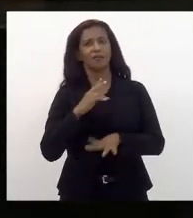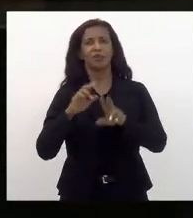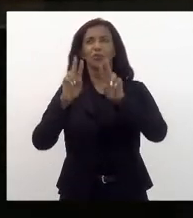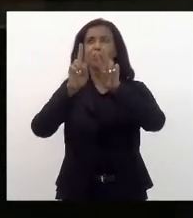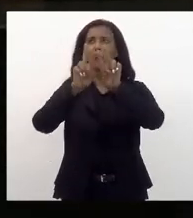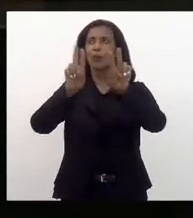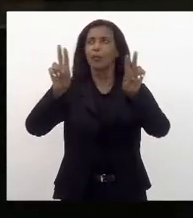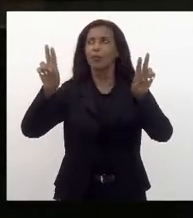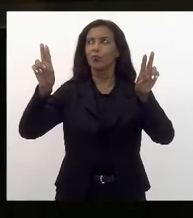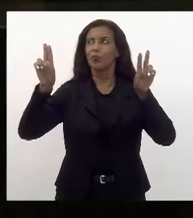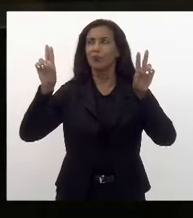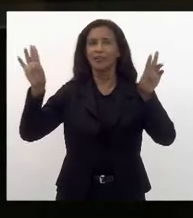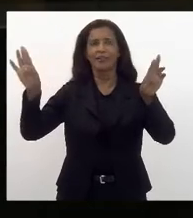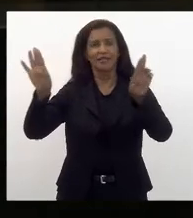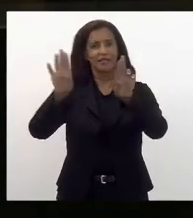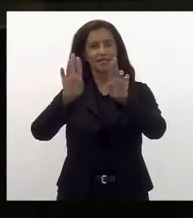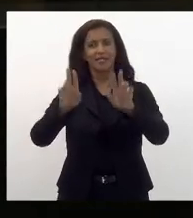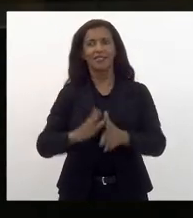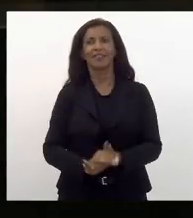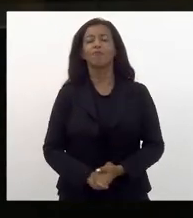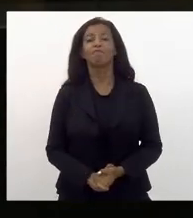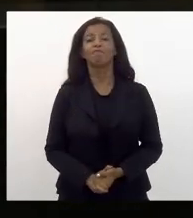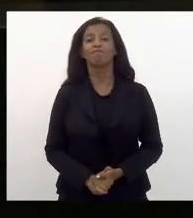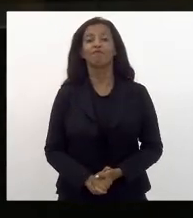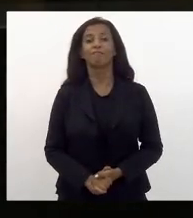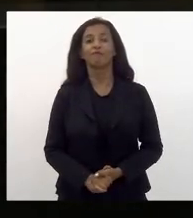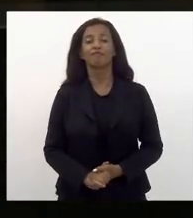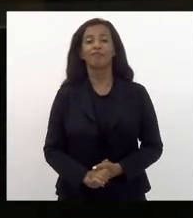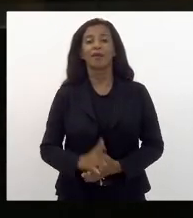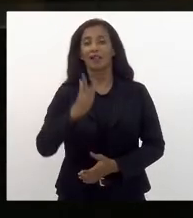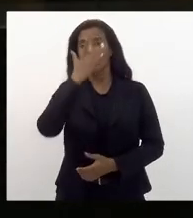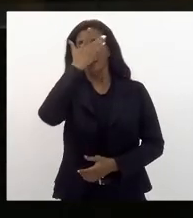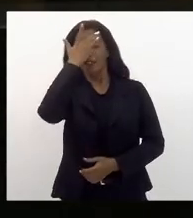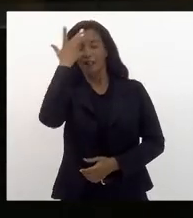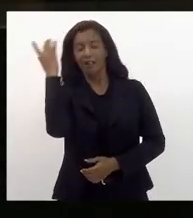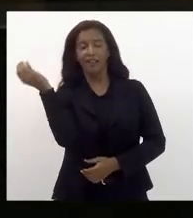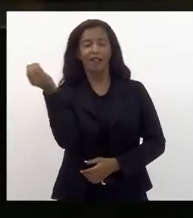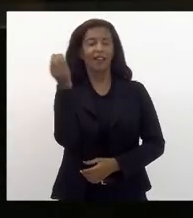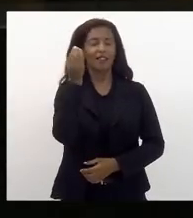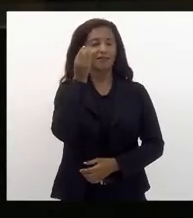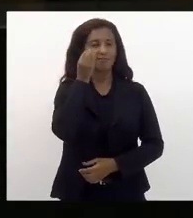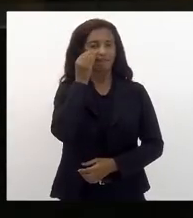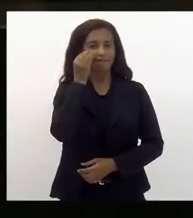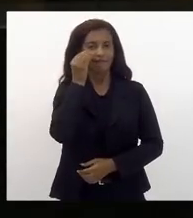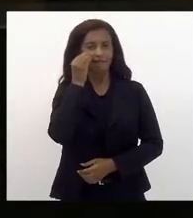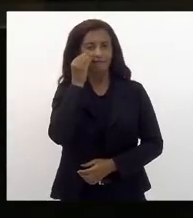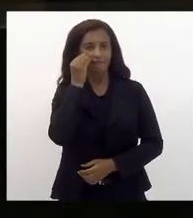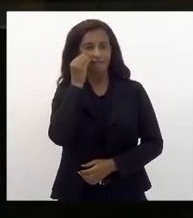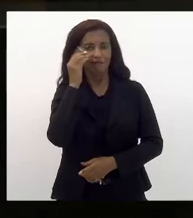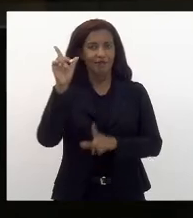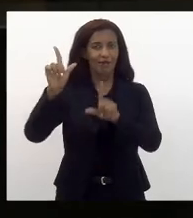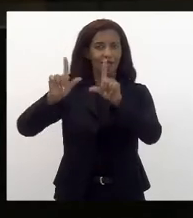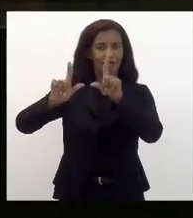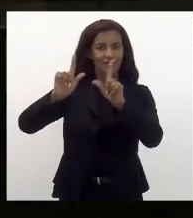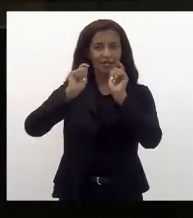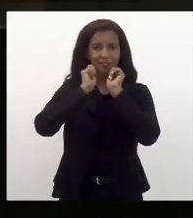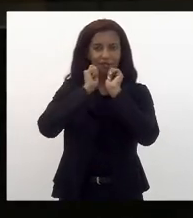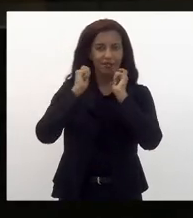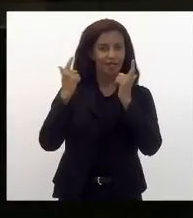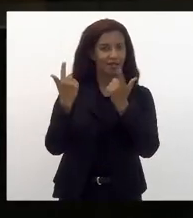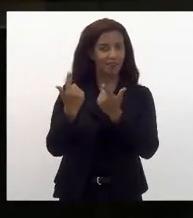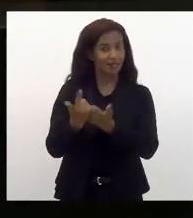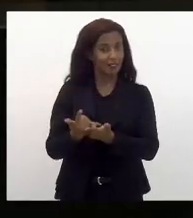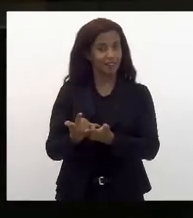ocupam as dependências da galeria aqueles que nos assistem pela TV alerj